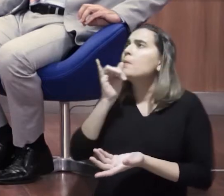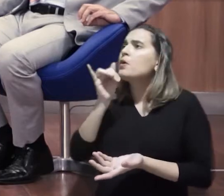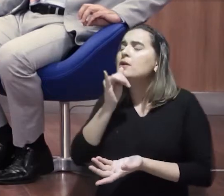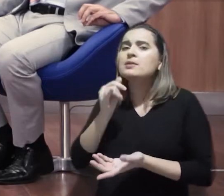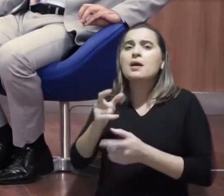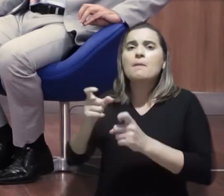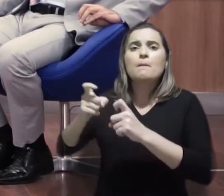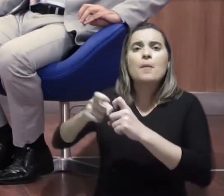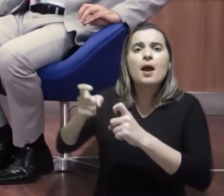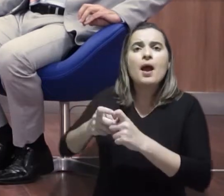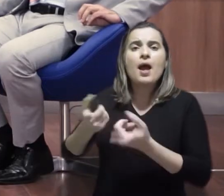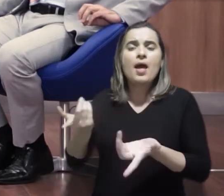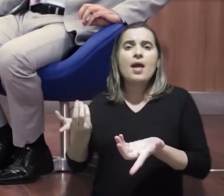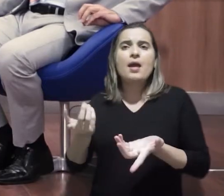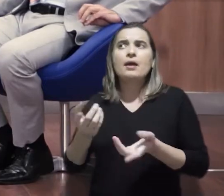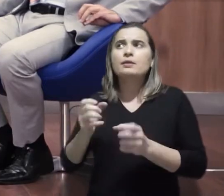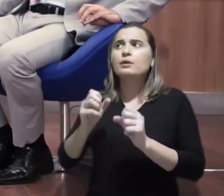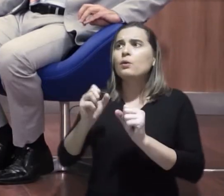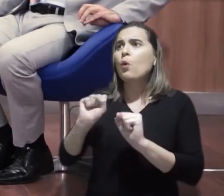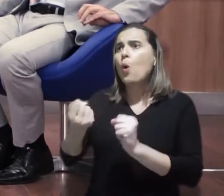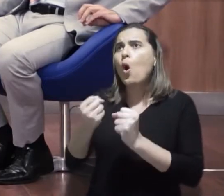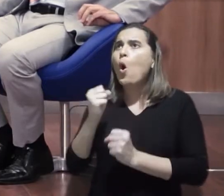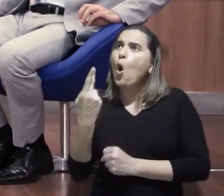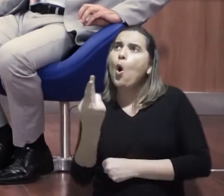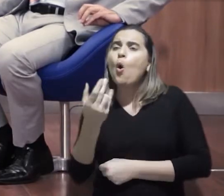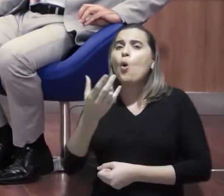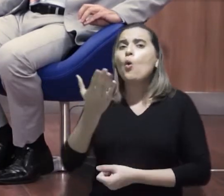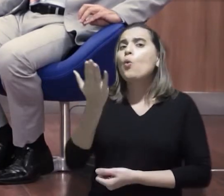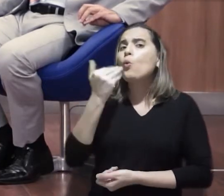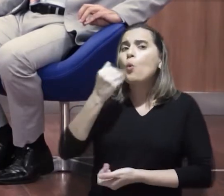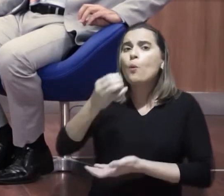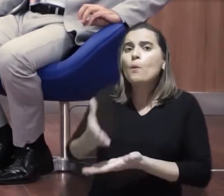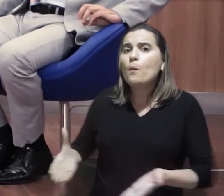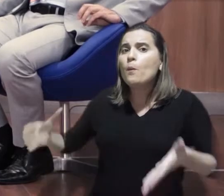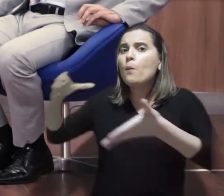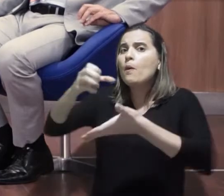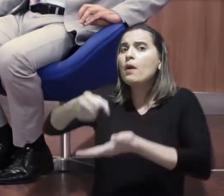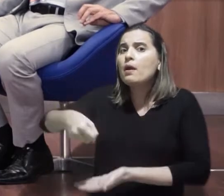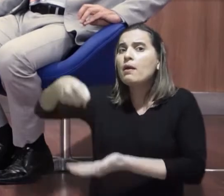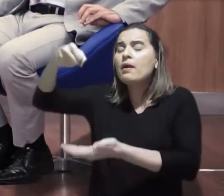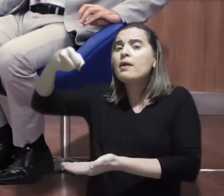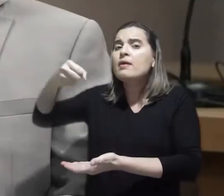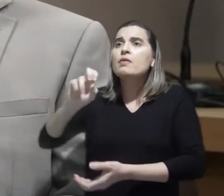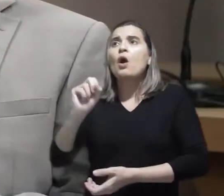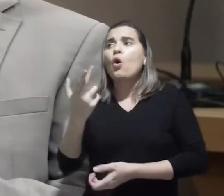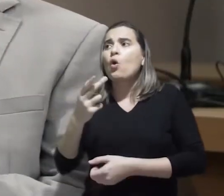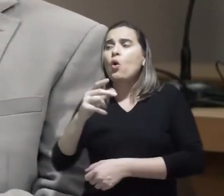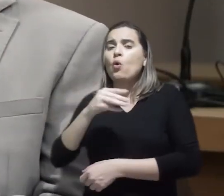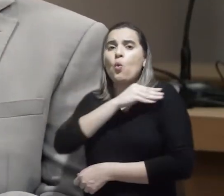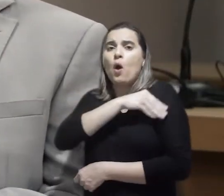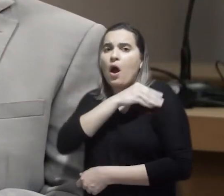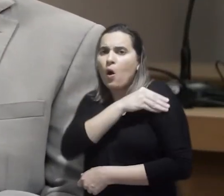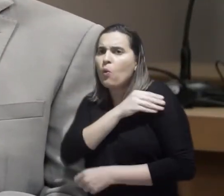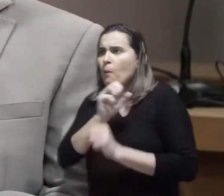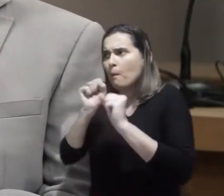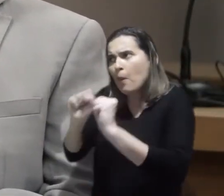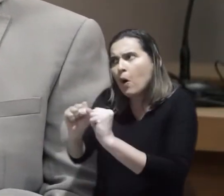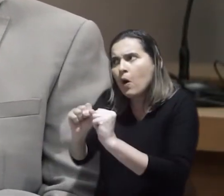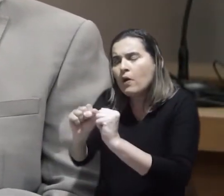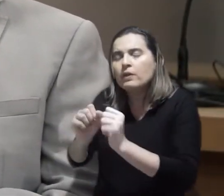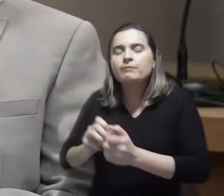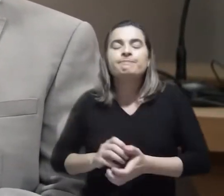exame médico, uma consulta, uma cesta básica, álcool em gel, que hoje está sendo bastante utilizado? Amanda, essa é uma